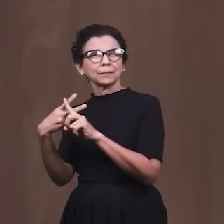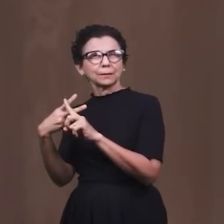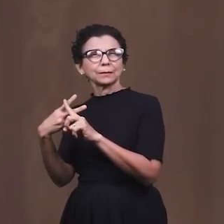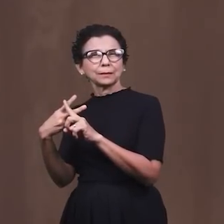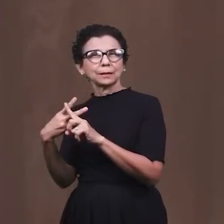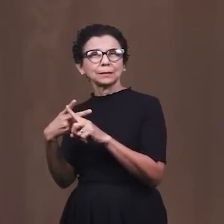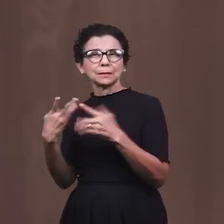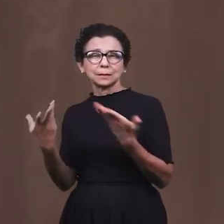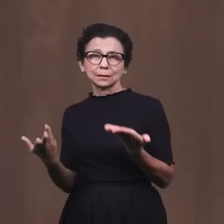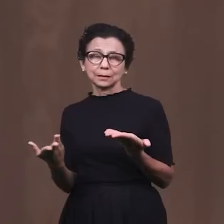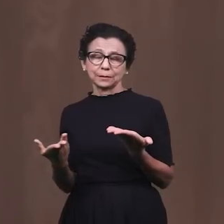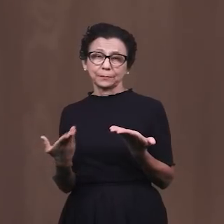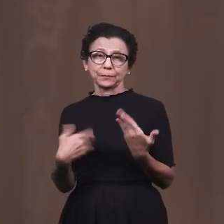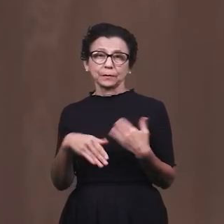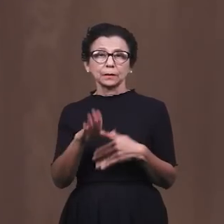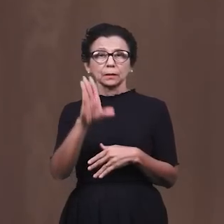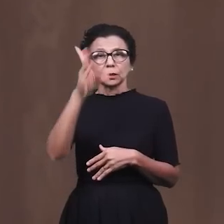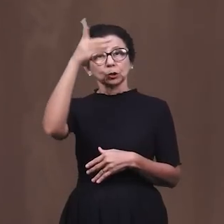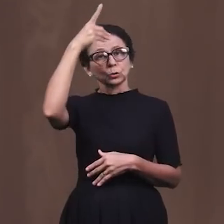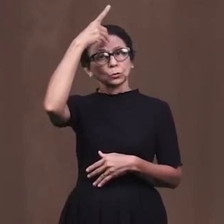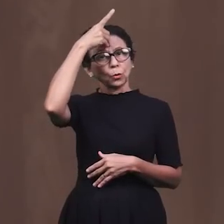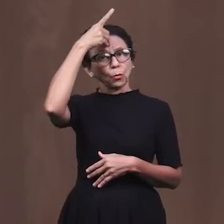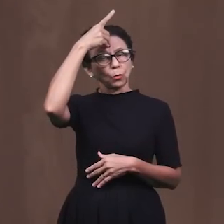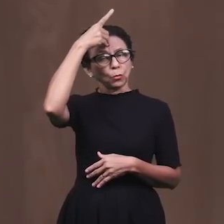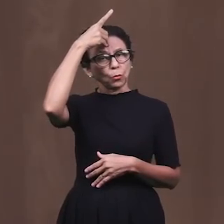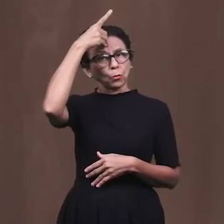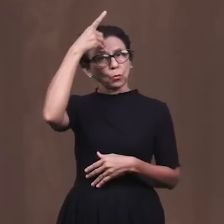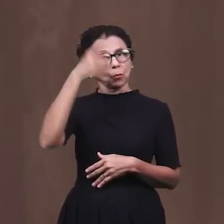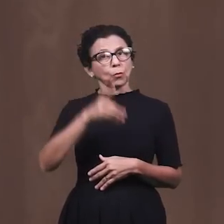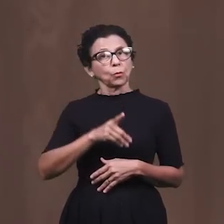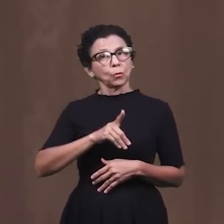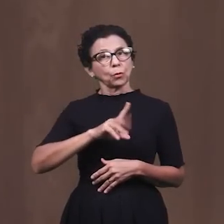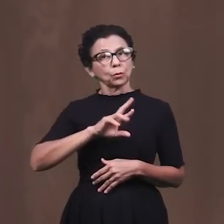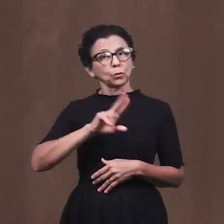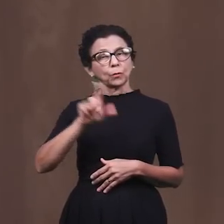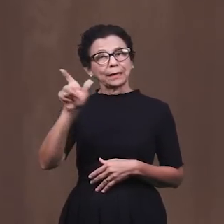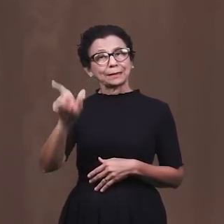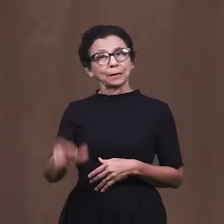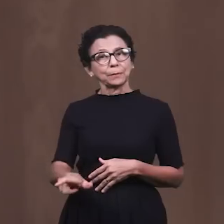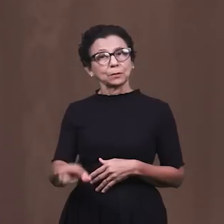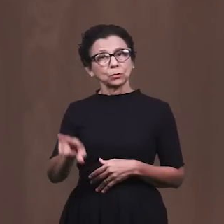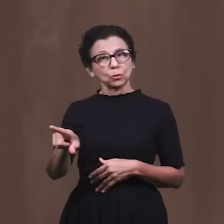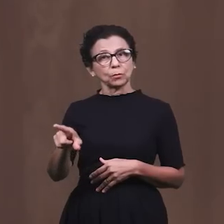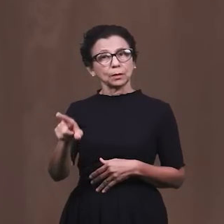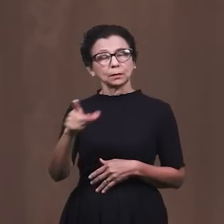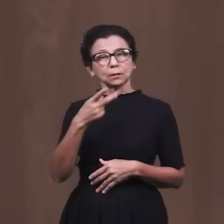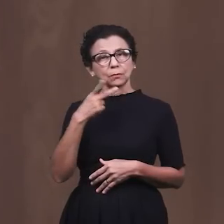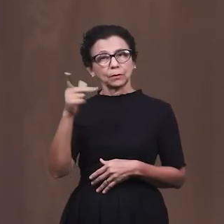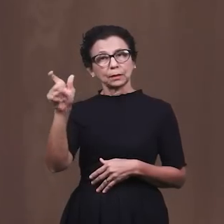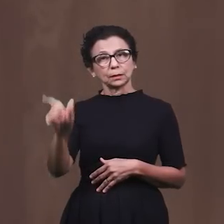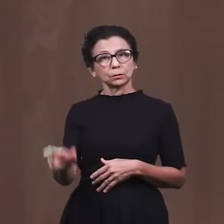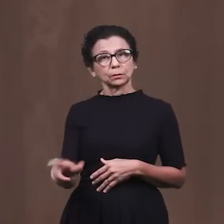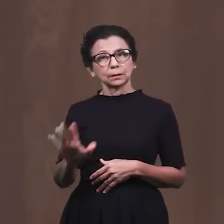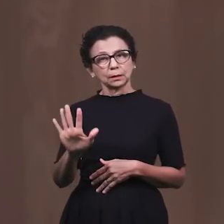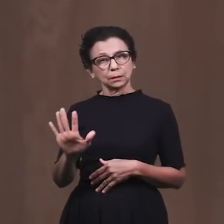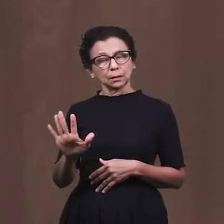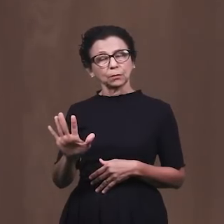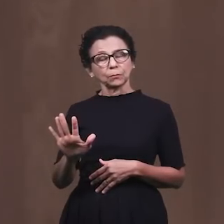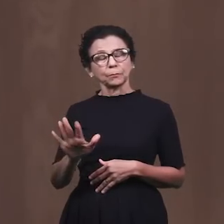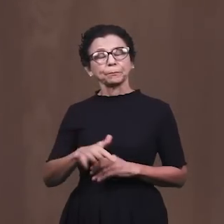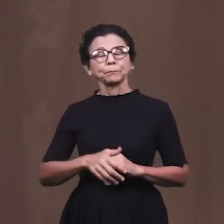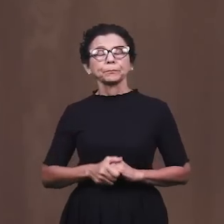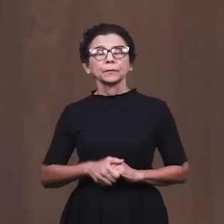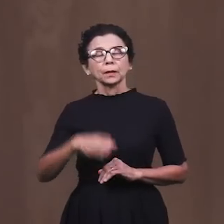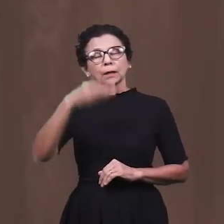abrangente, né? É claro que nós estamos falando aqui sobre dons espirituais. Não estamos falando aqui do profeta. Profeta é